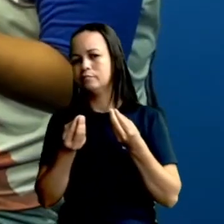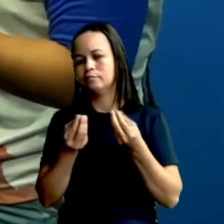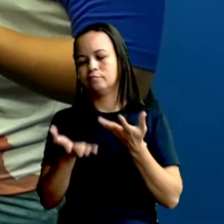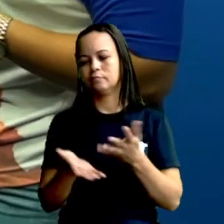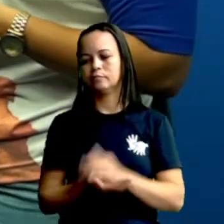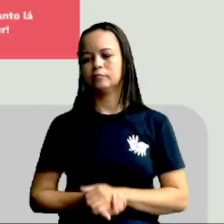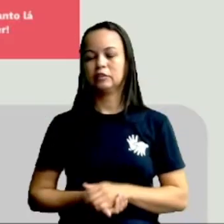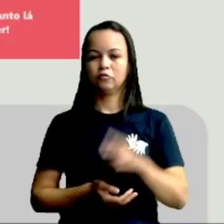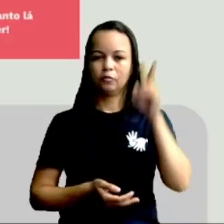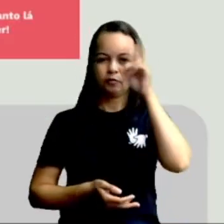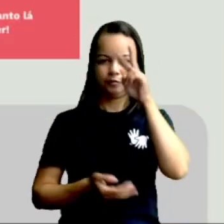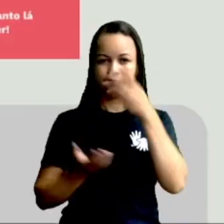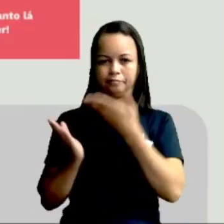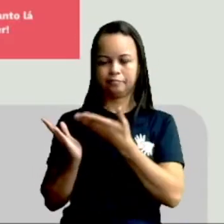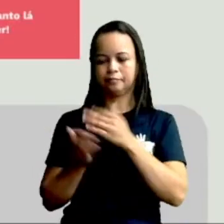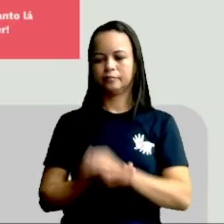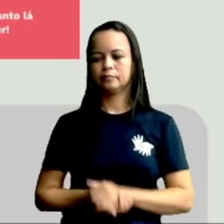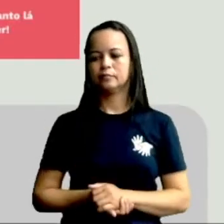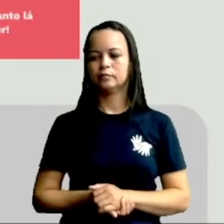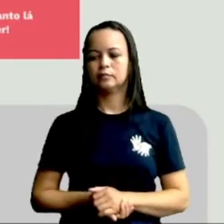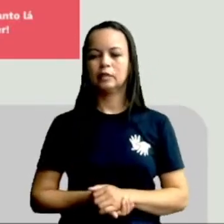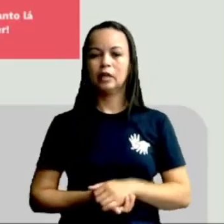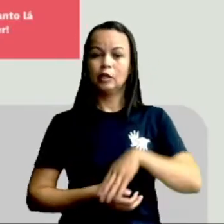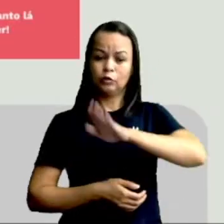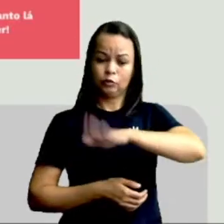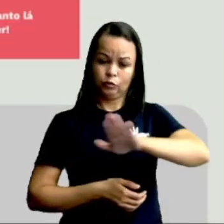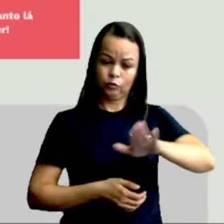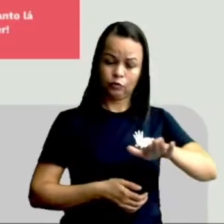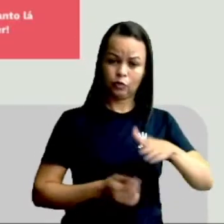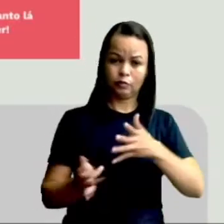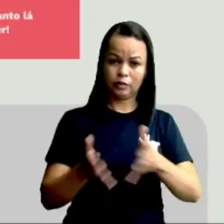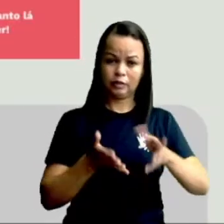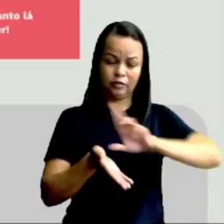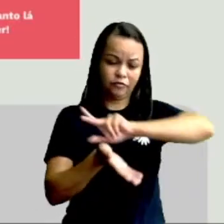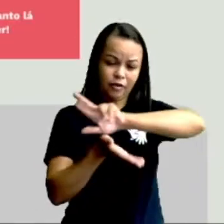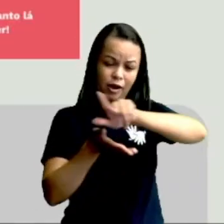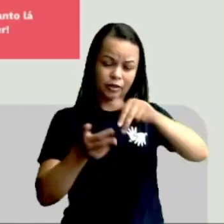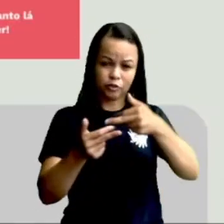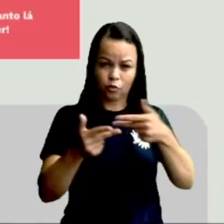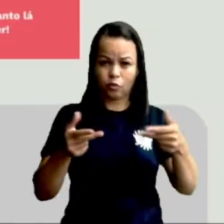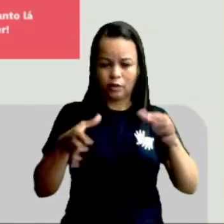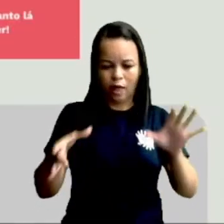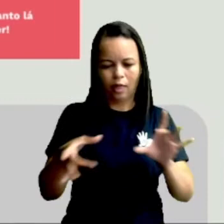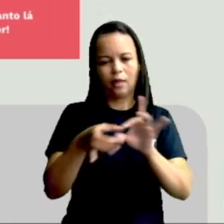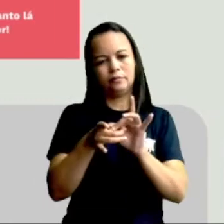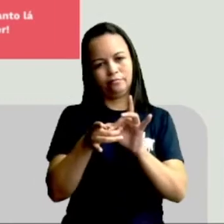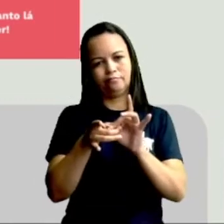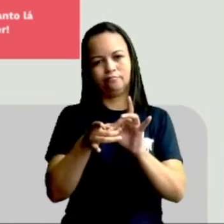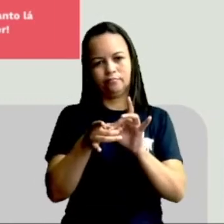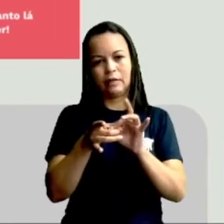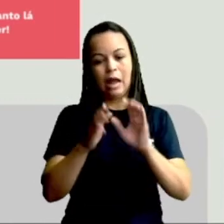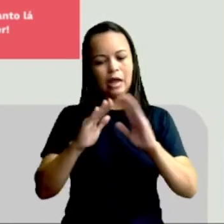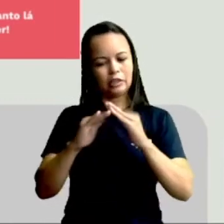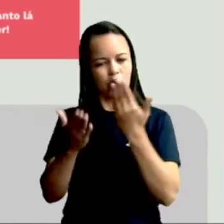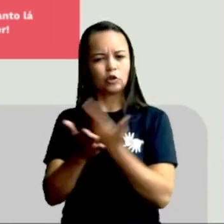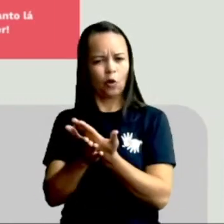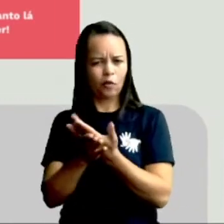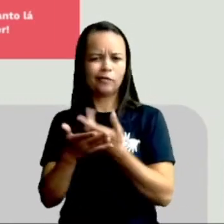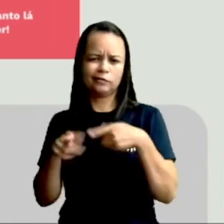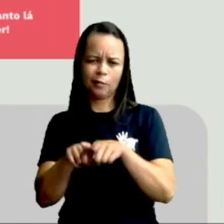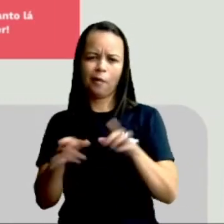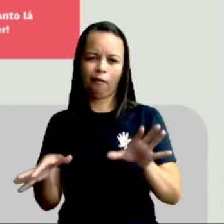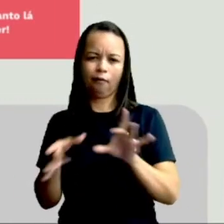comigo? Olha só. Somos crianças e há muitas coisas que nos unem. A escola é uma